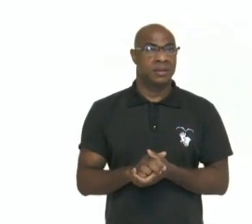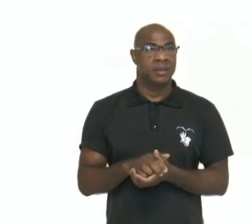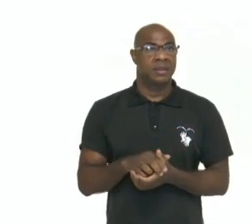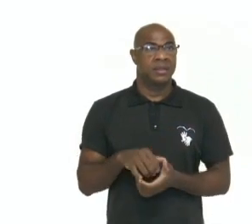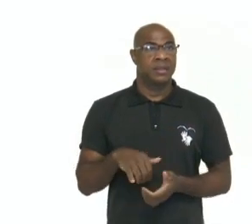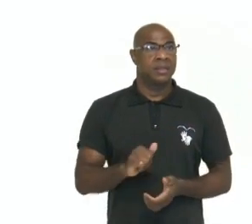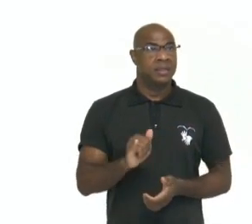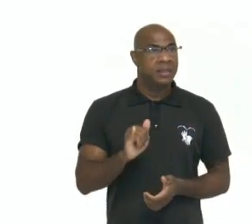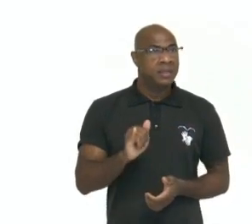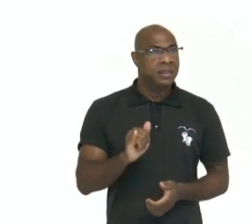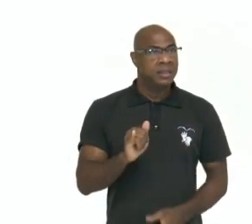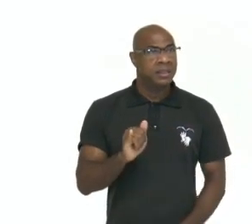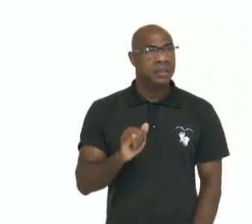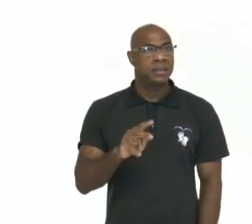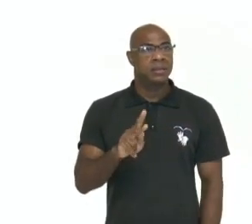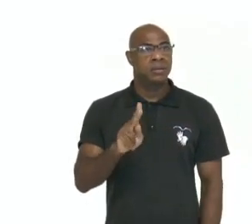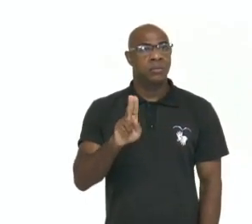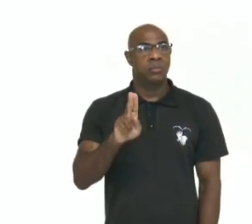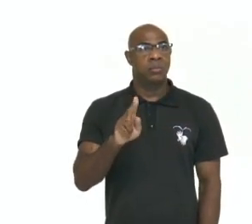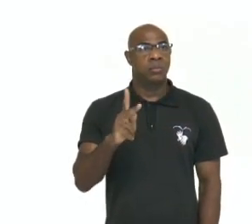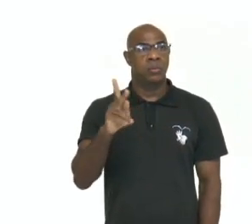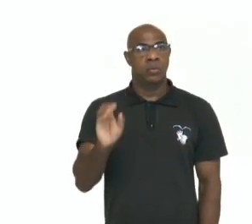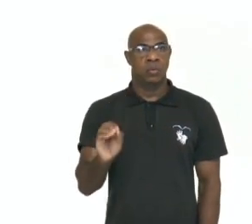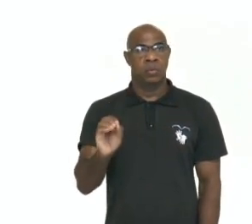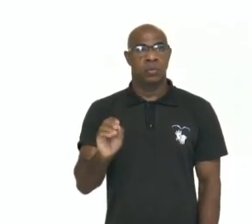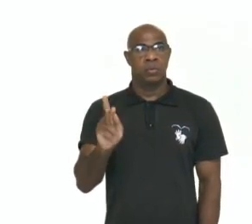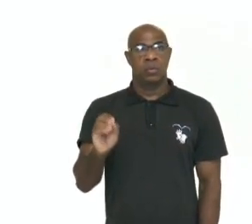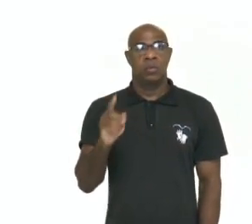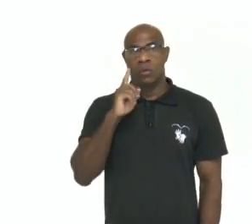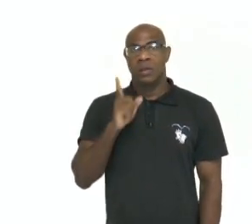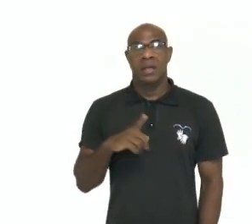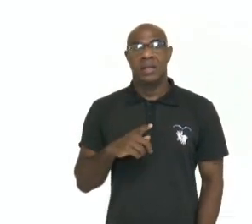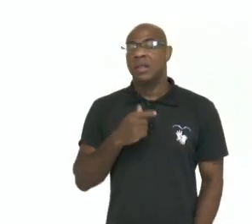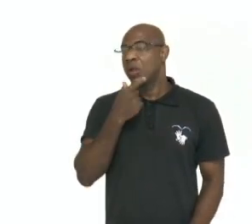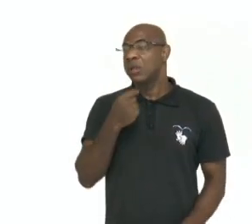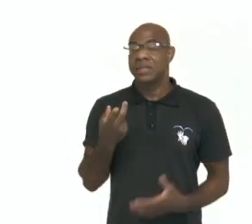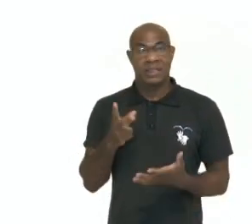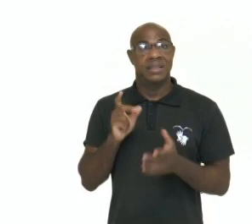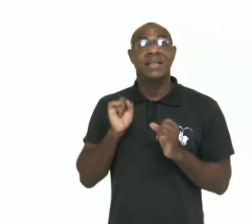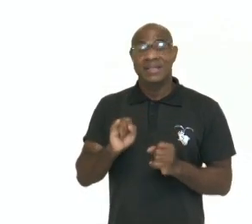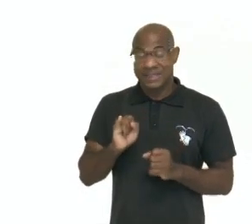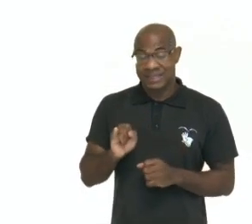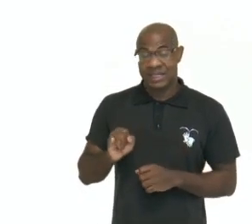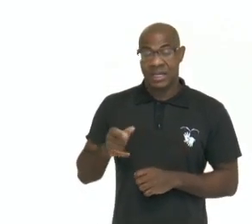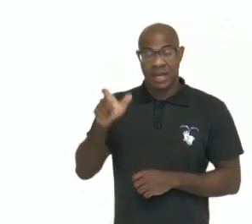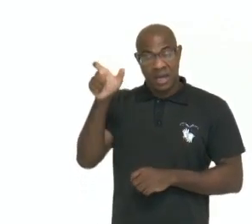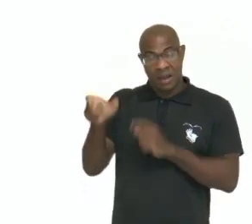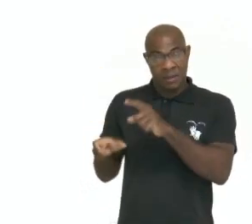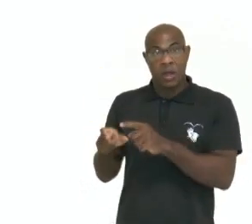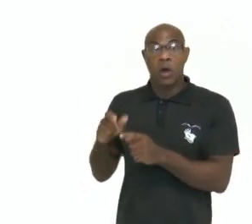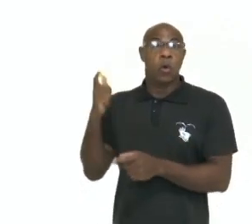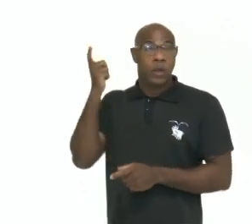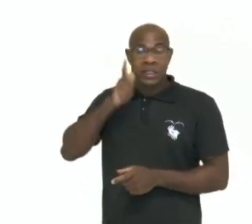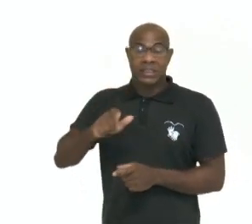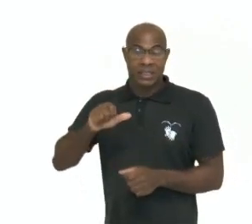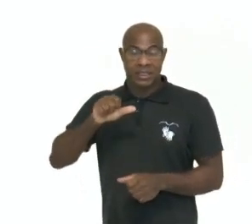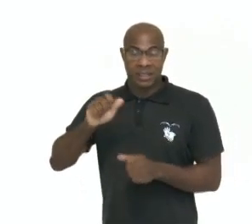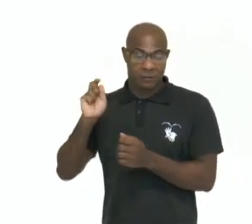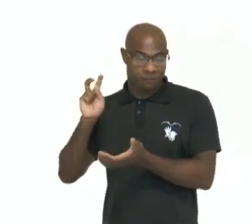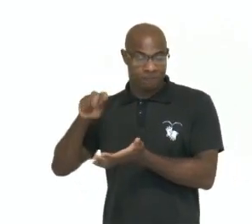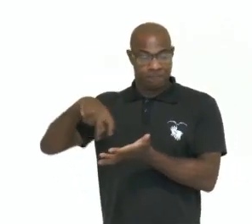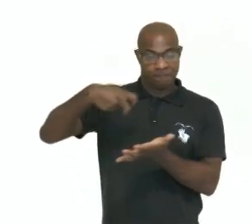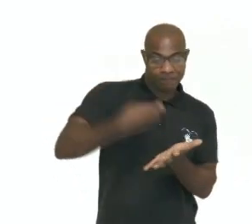Era apenas para quando o judoka conseguia derrubar o outro. Agora, então, houve alterações